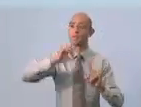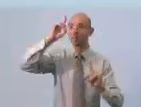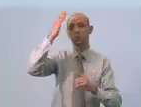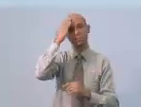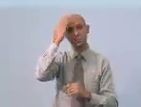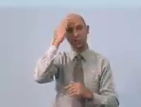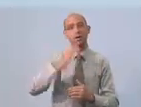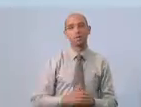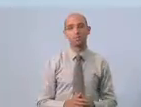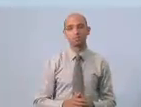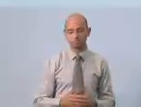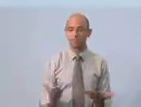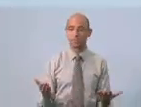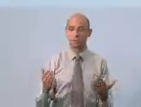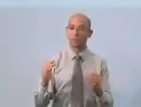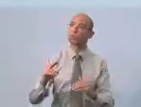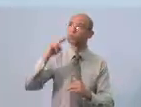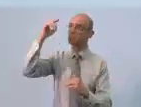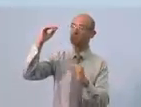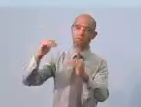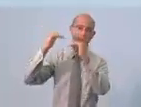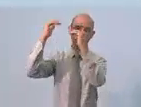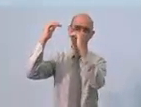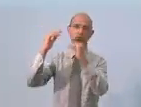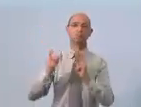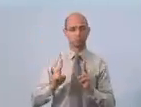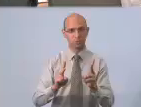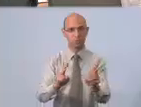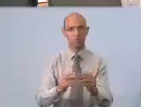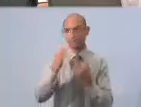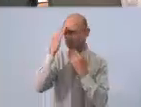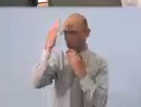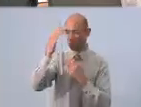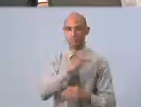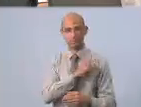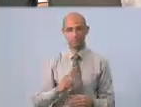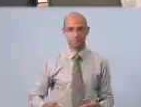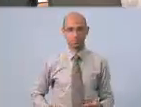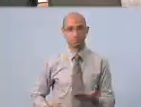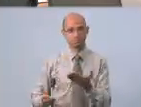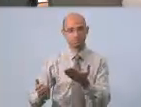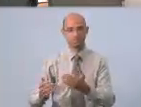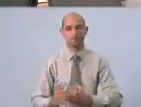isso seja engrandecido o nome dele. Obrigado, senhor presidente.